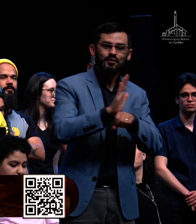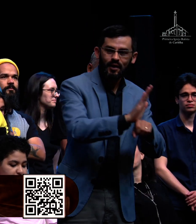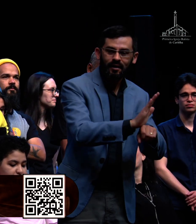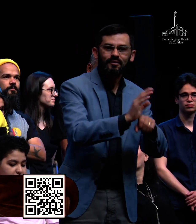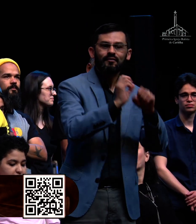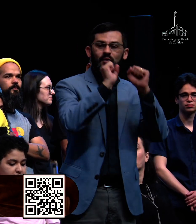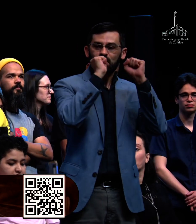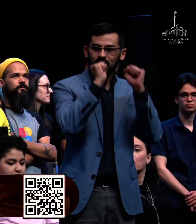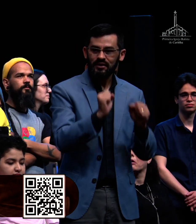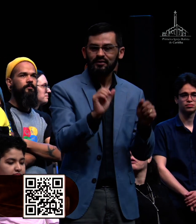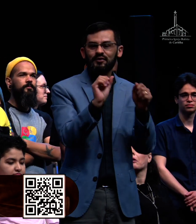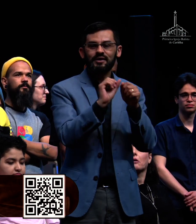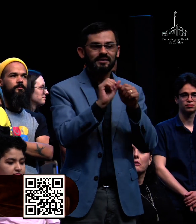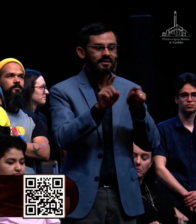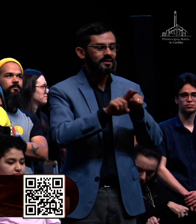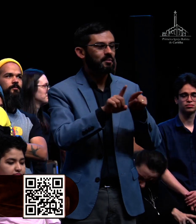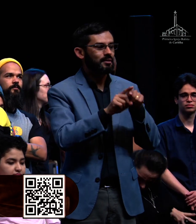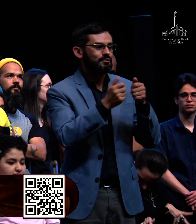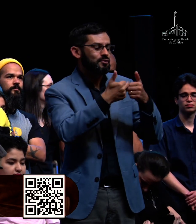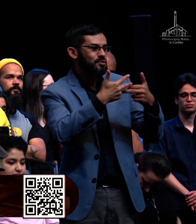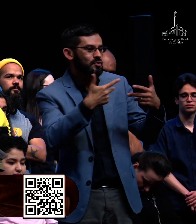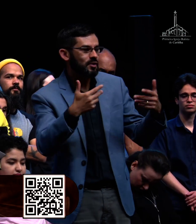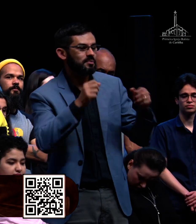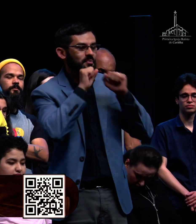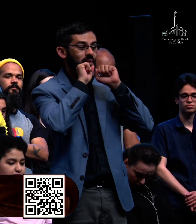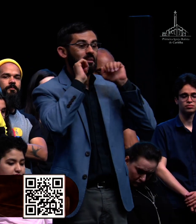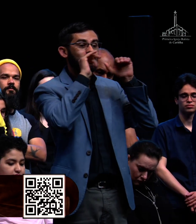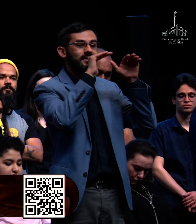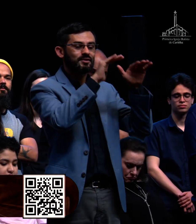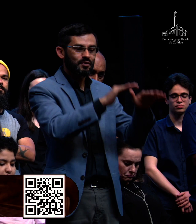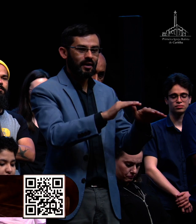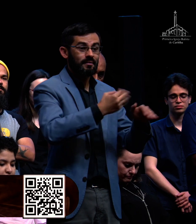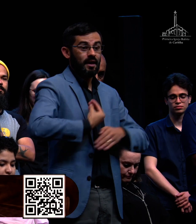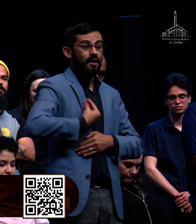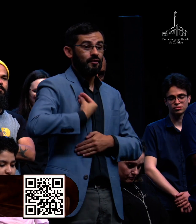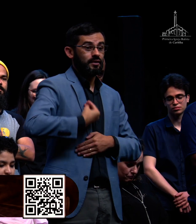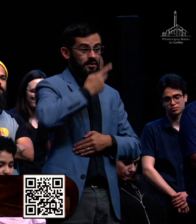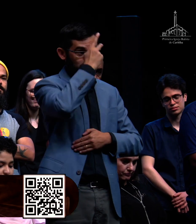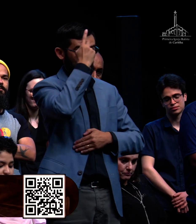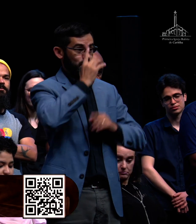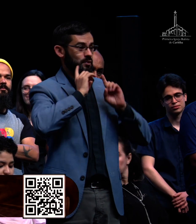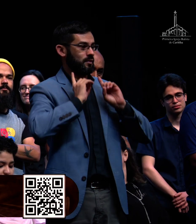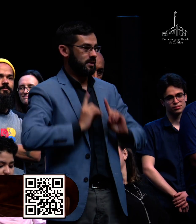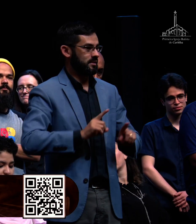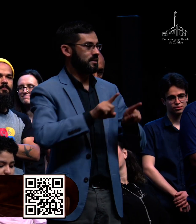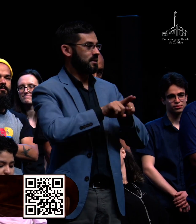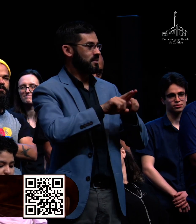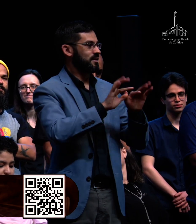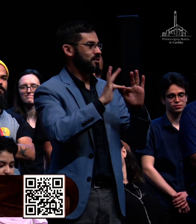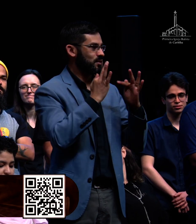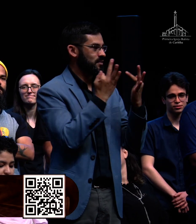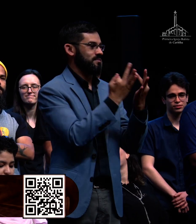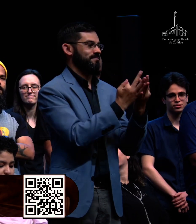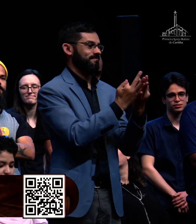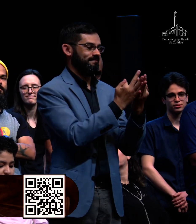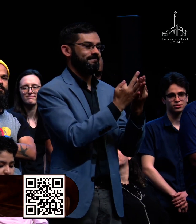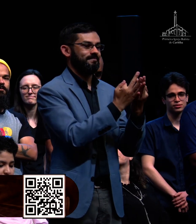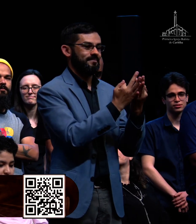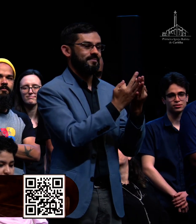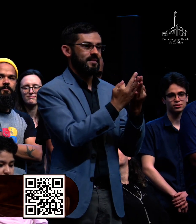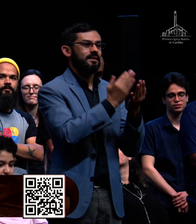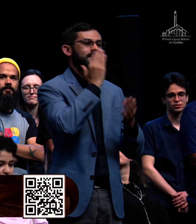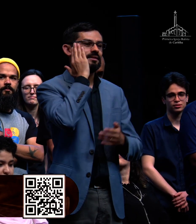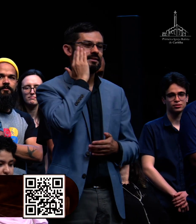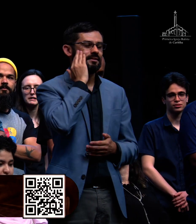vai poder fazer conteúdo para abençoar as vidas de pessoas com deficiência e seus familiares também. Eu